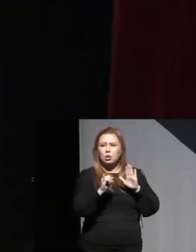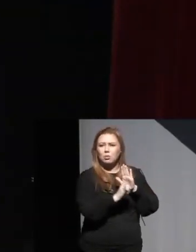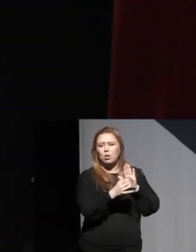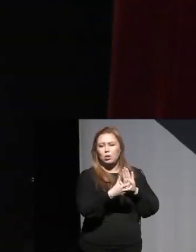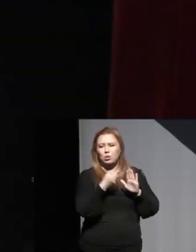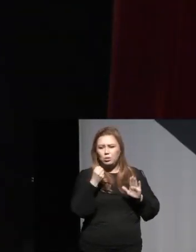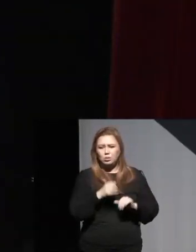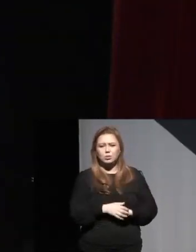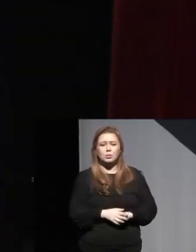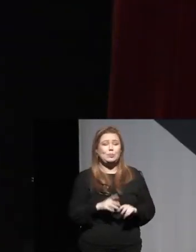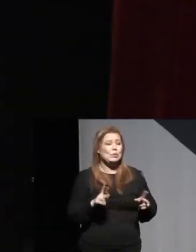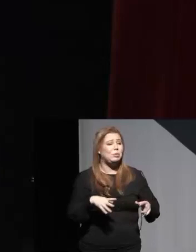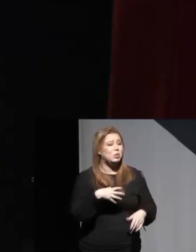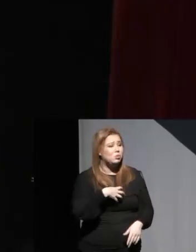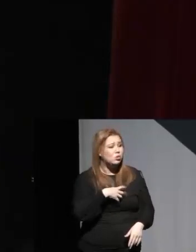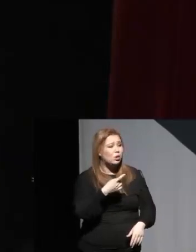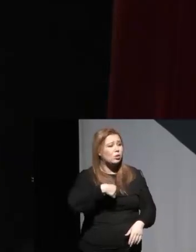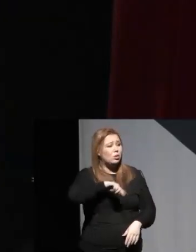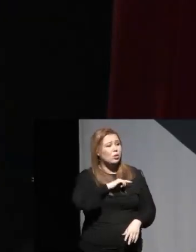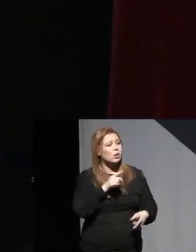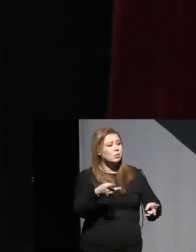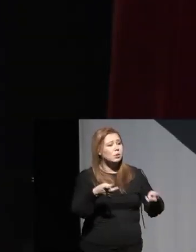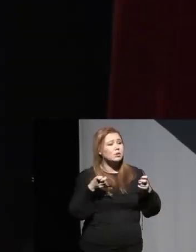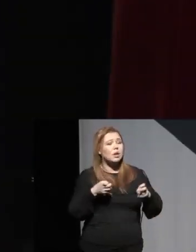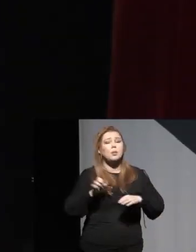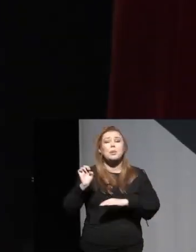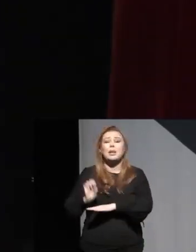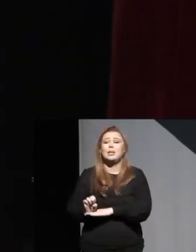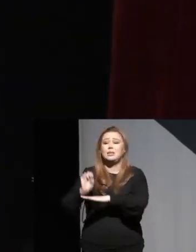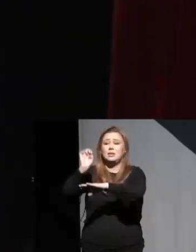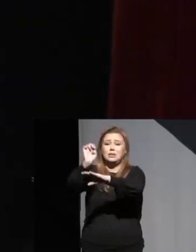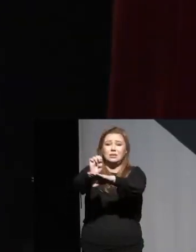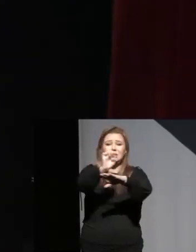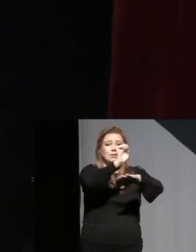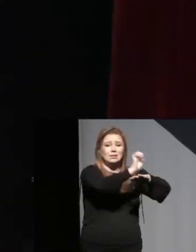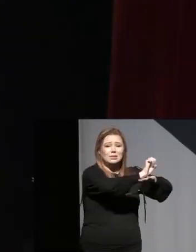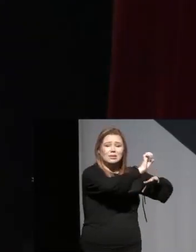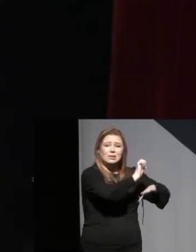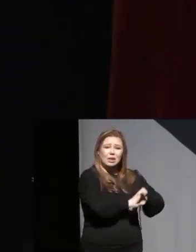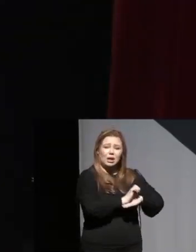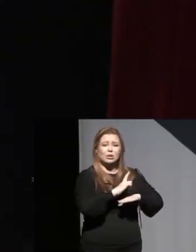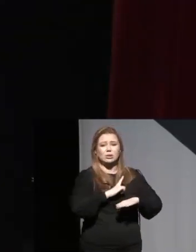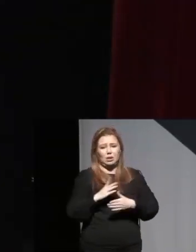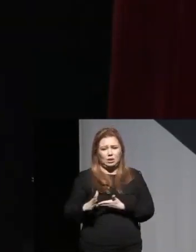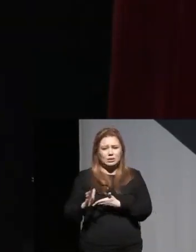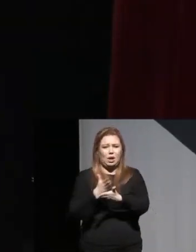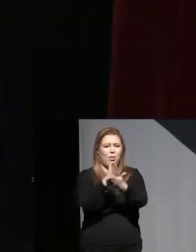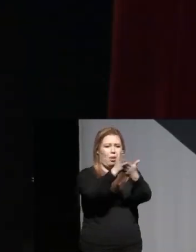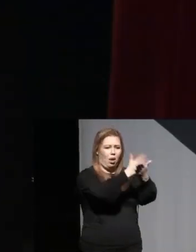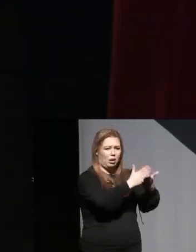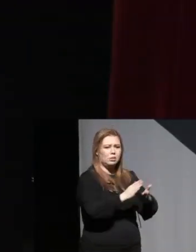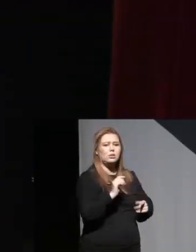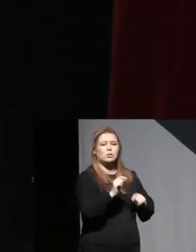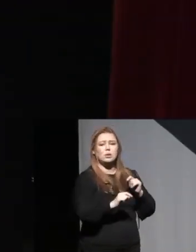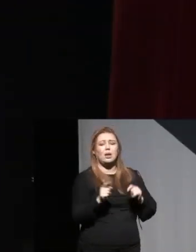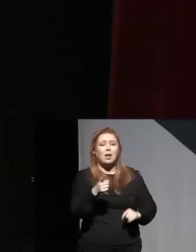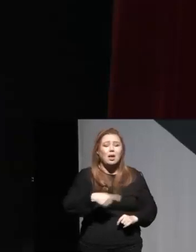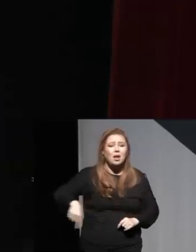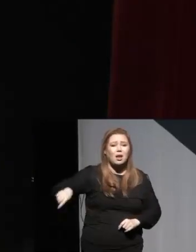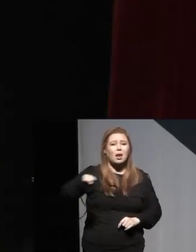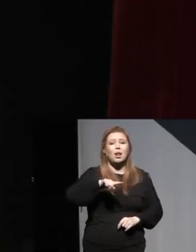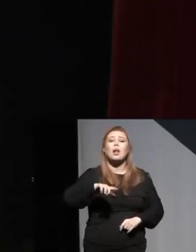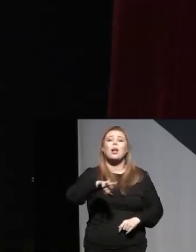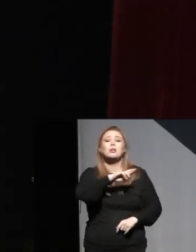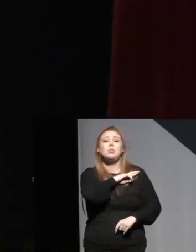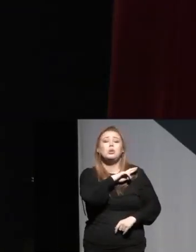nós observamos os estados, quando estabelecido dessa forma, que eles ficaram com um